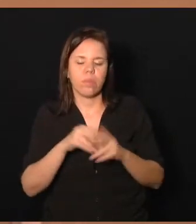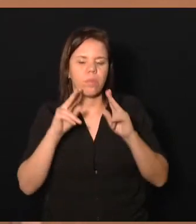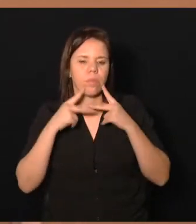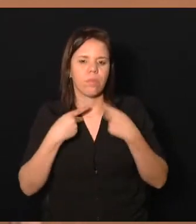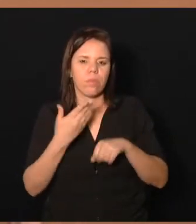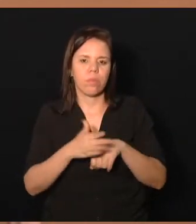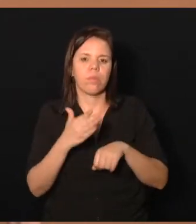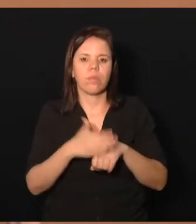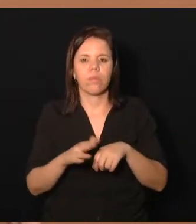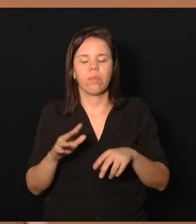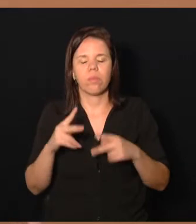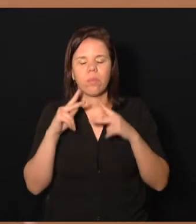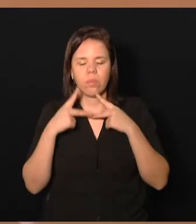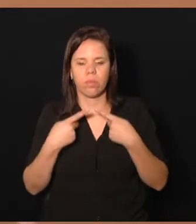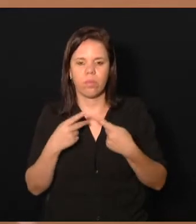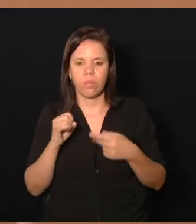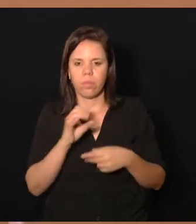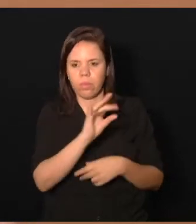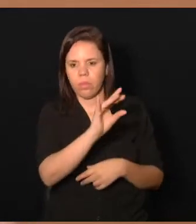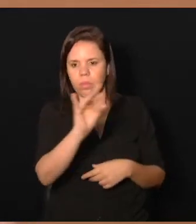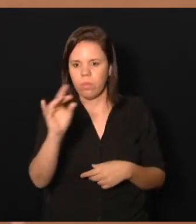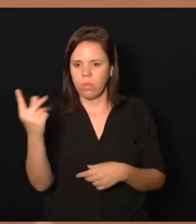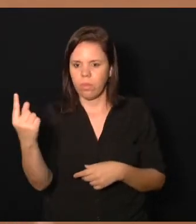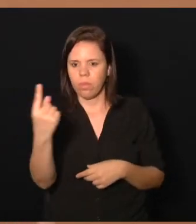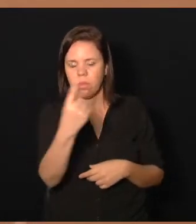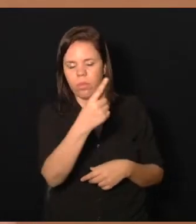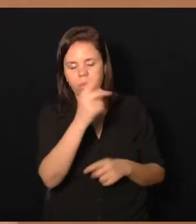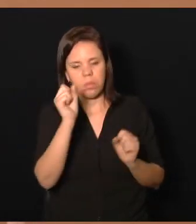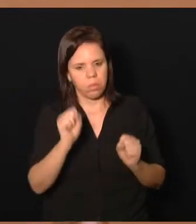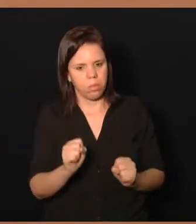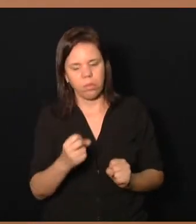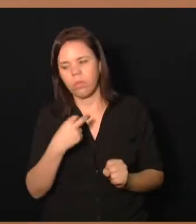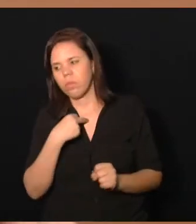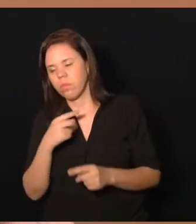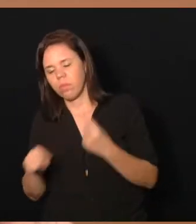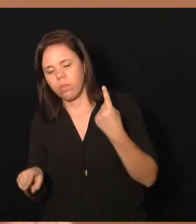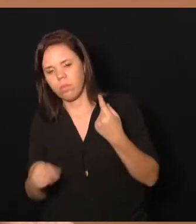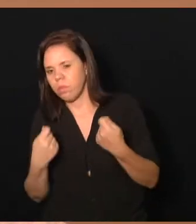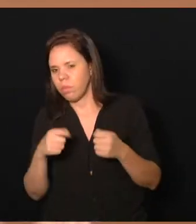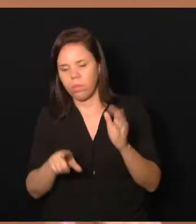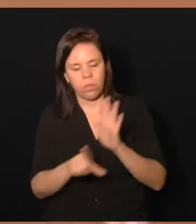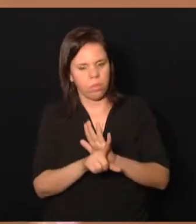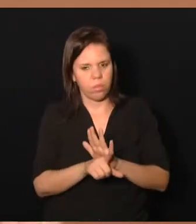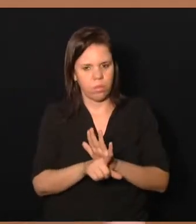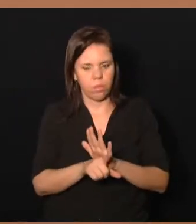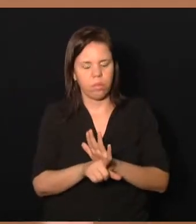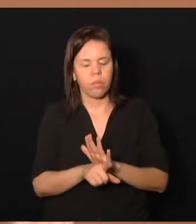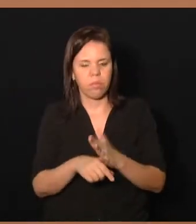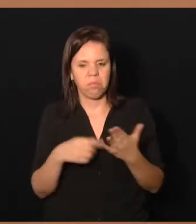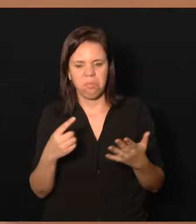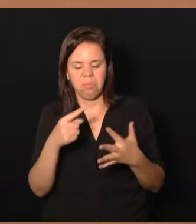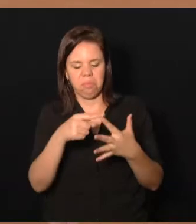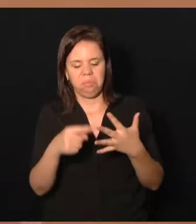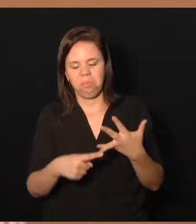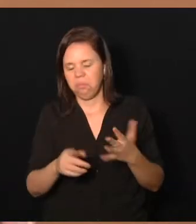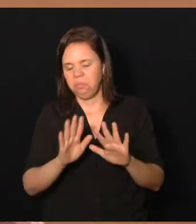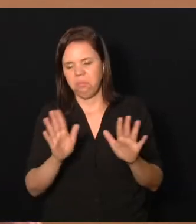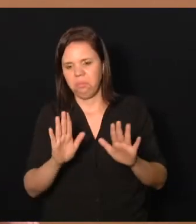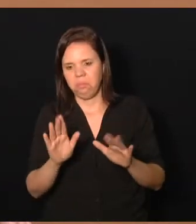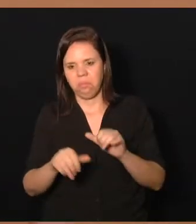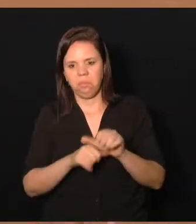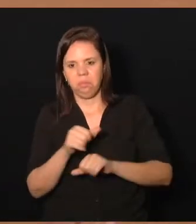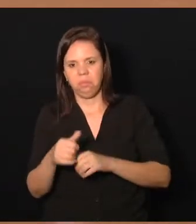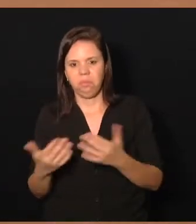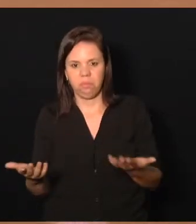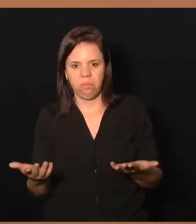humanidade. Se cada um soubesse o que ele pode e o que ele não pode fazer, não precisava de lei. Ah, lei para isso, lei para aquilo. Não, não pode estacionar. Por que